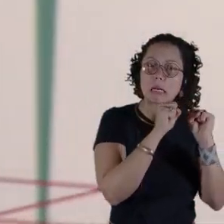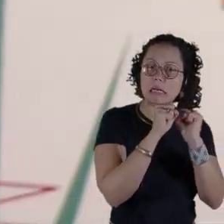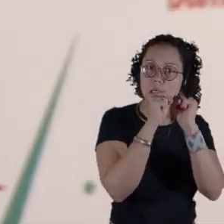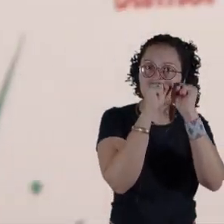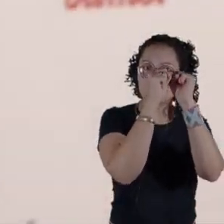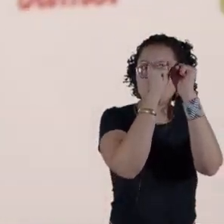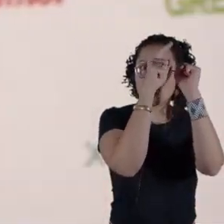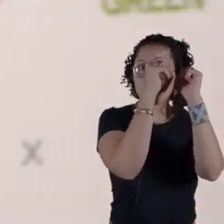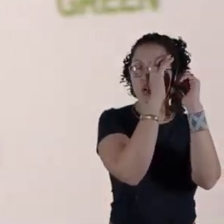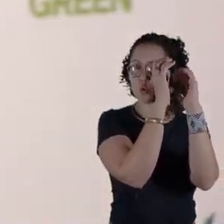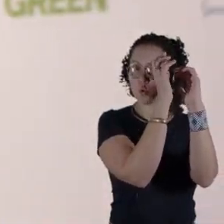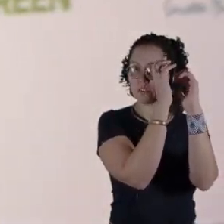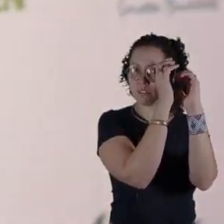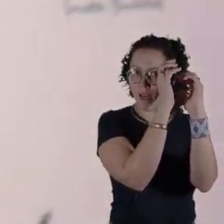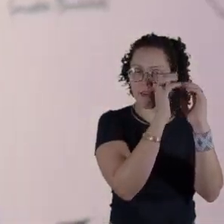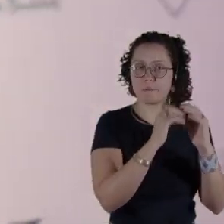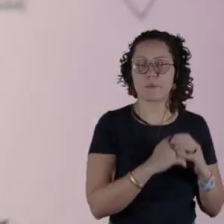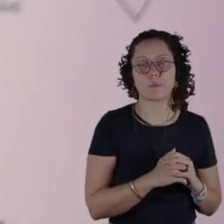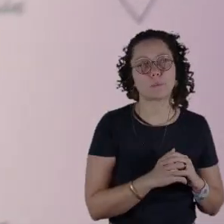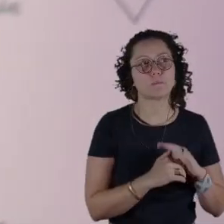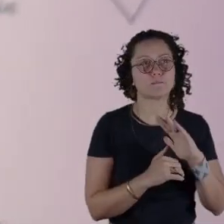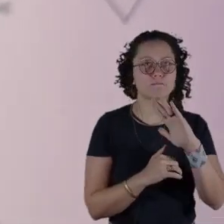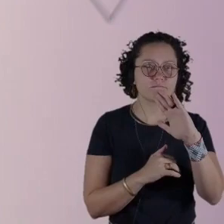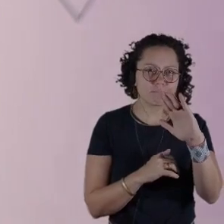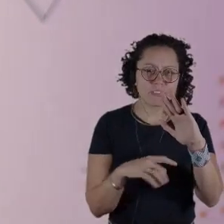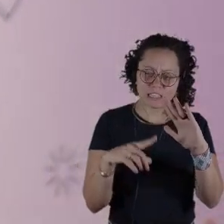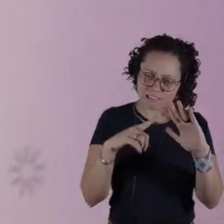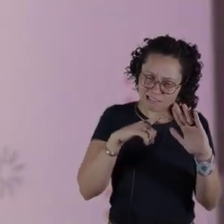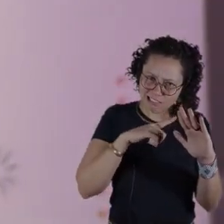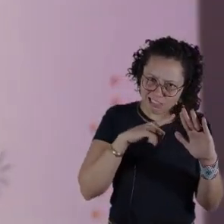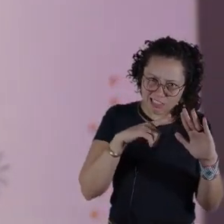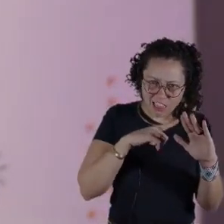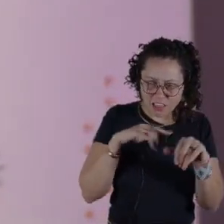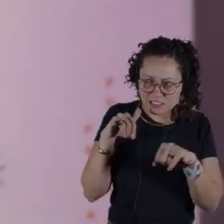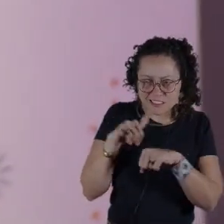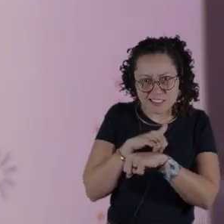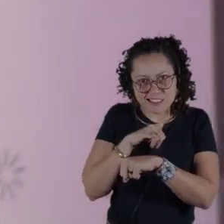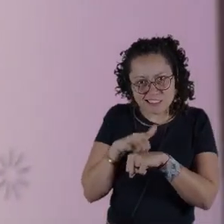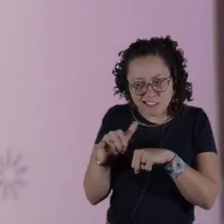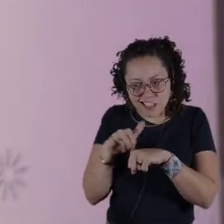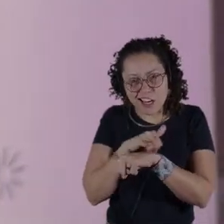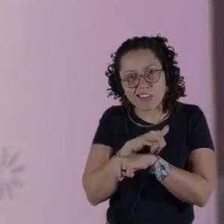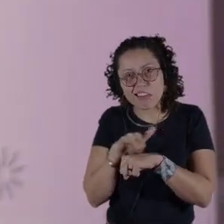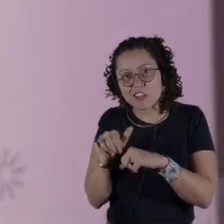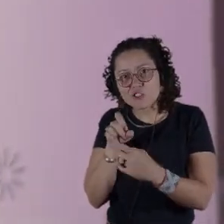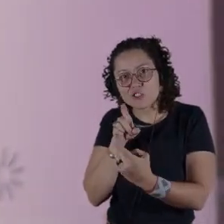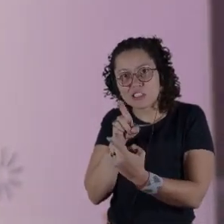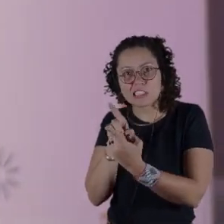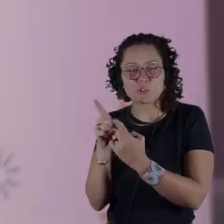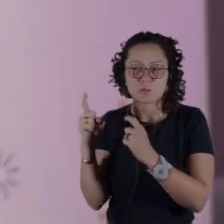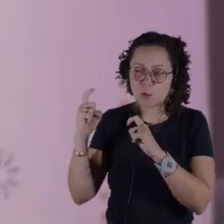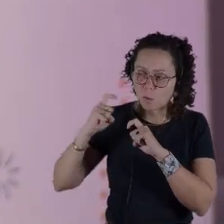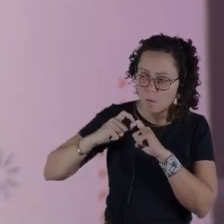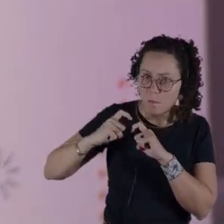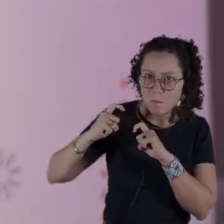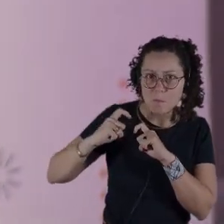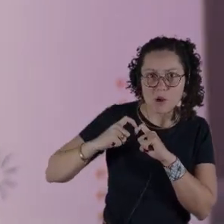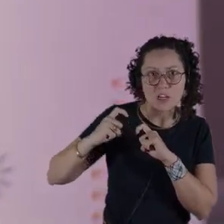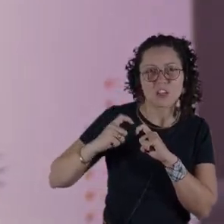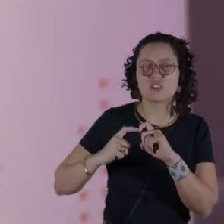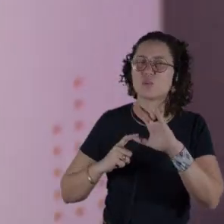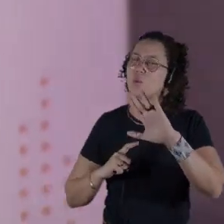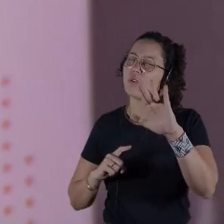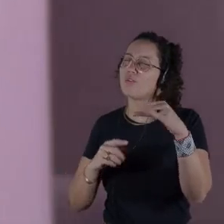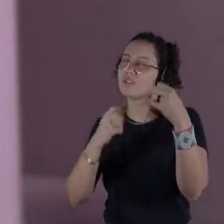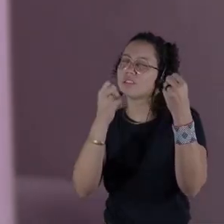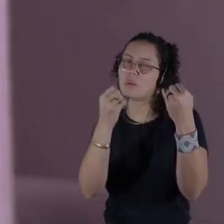Que nós outros, há várias formas clínicas, primária progressiva, recorrente. Eu não vou dar uma aula